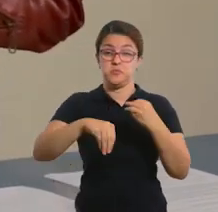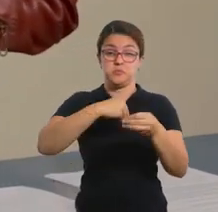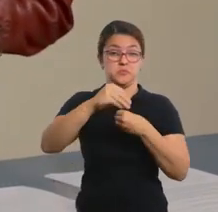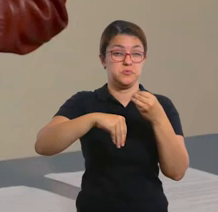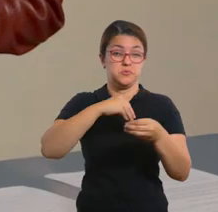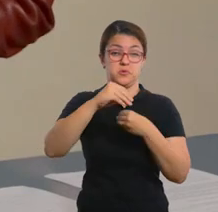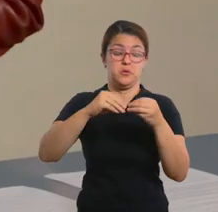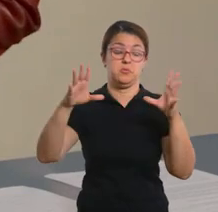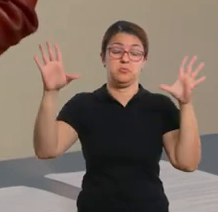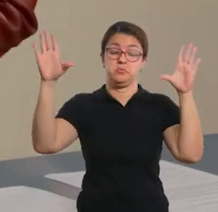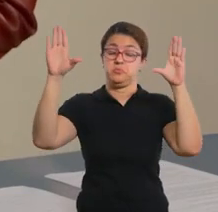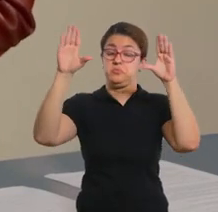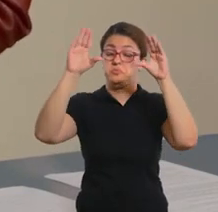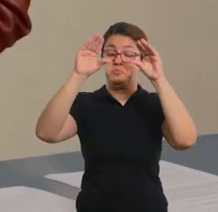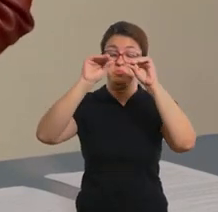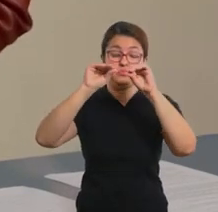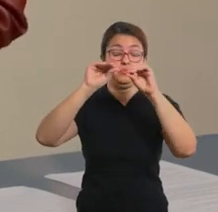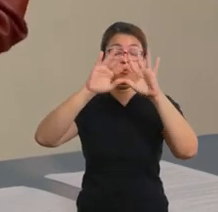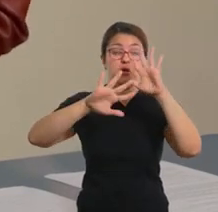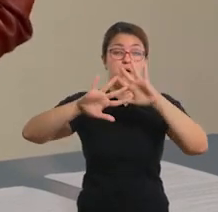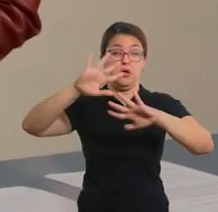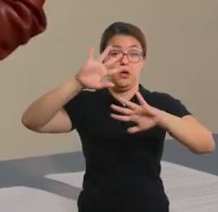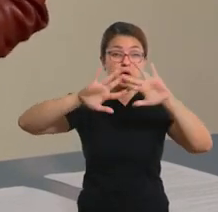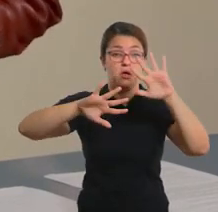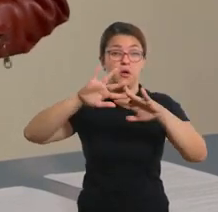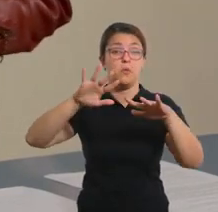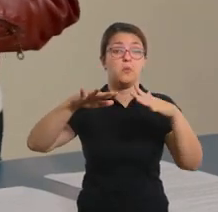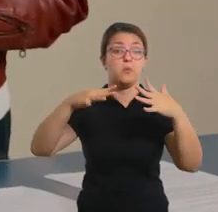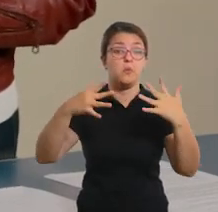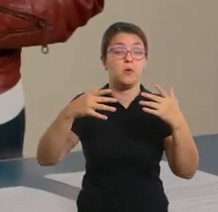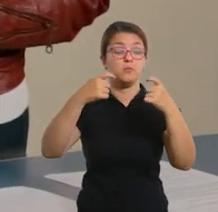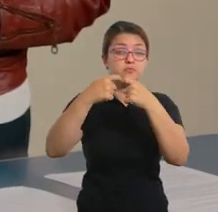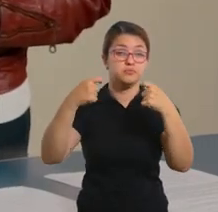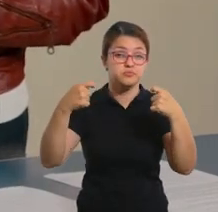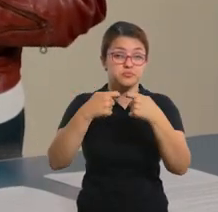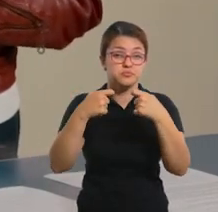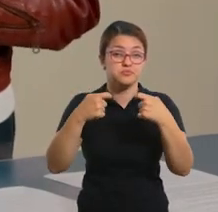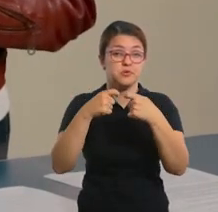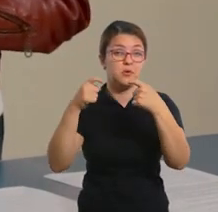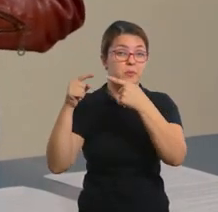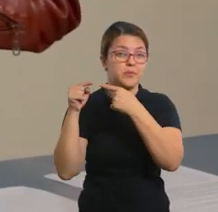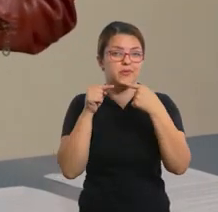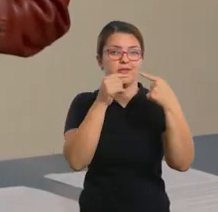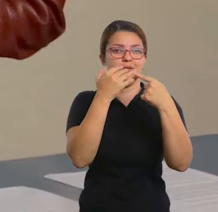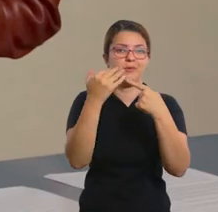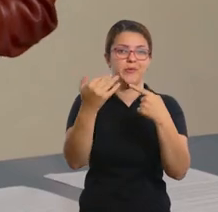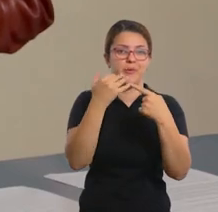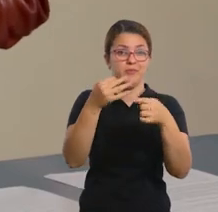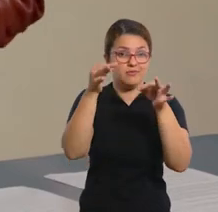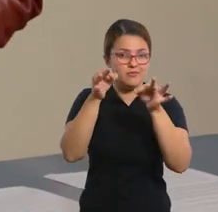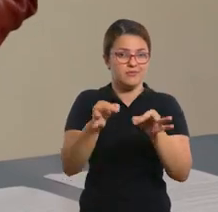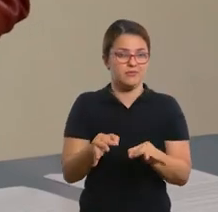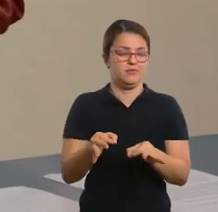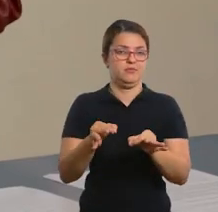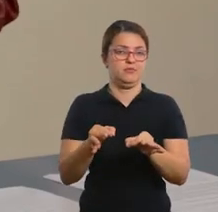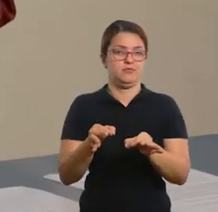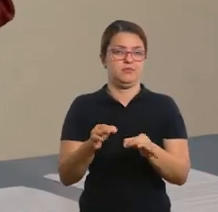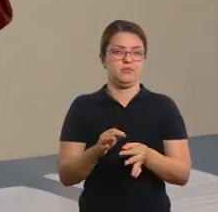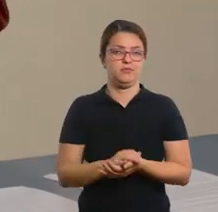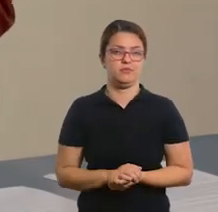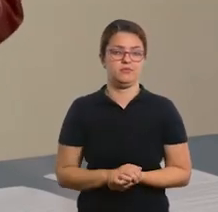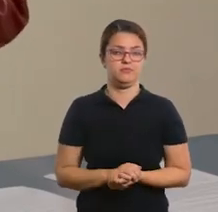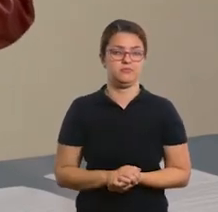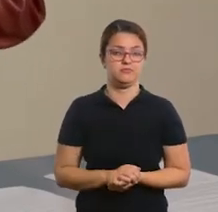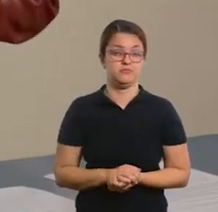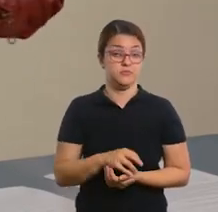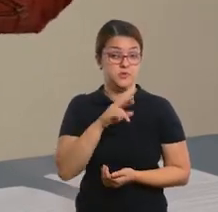o meu guarda-roupa é total. Qual o número mínimo de meias que devo pegar para ter certeza de que um par seja da mesma cor? Eu já